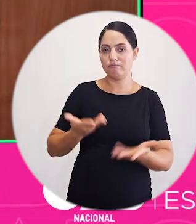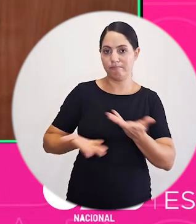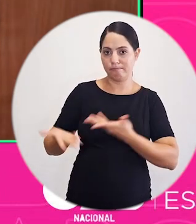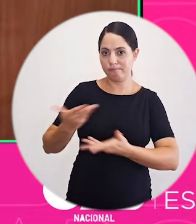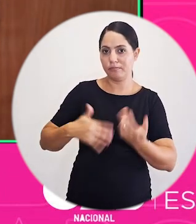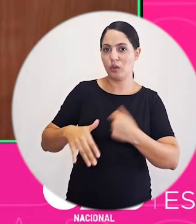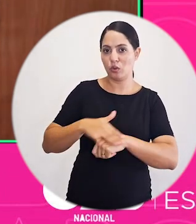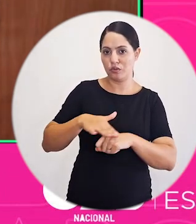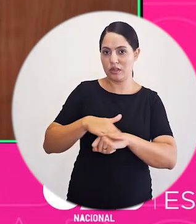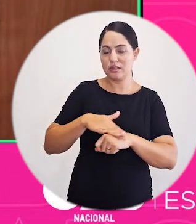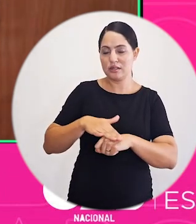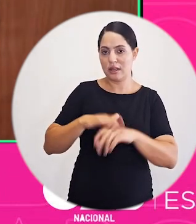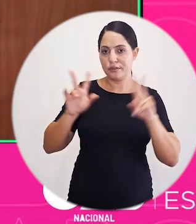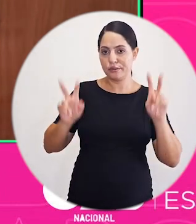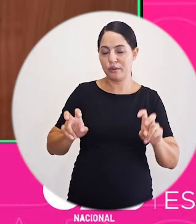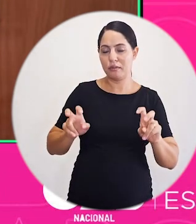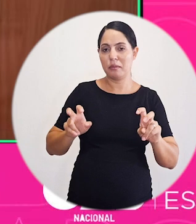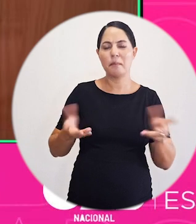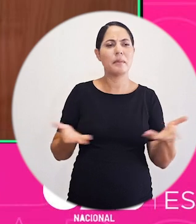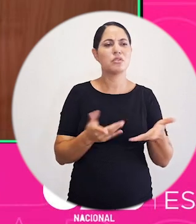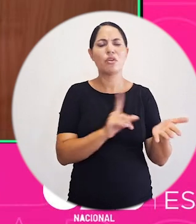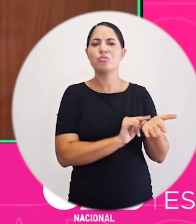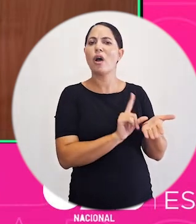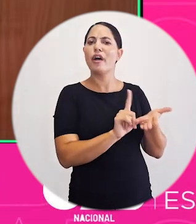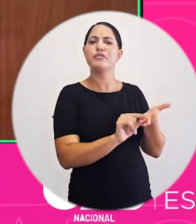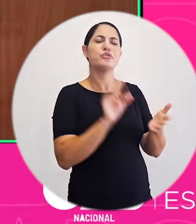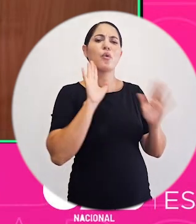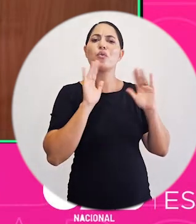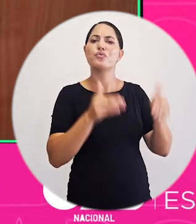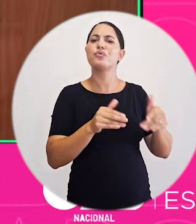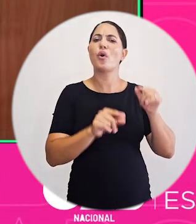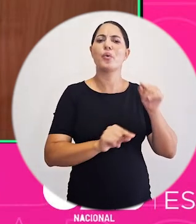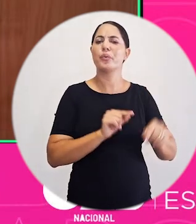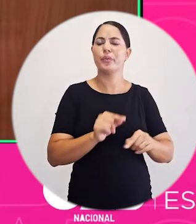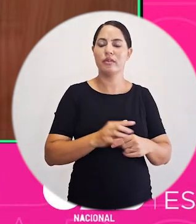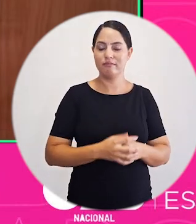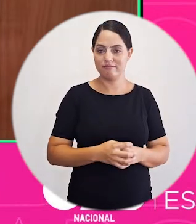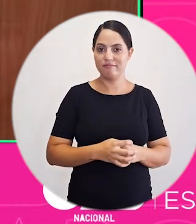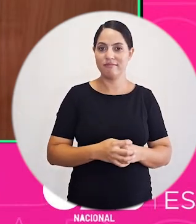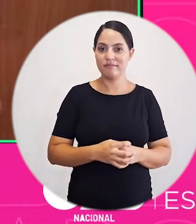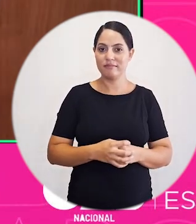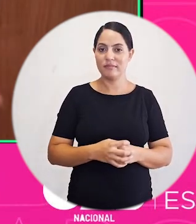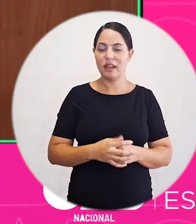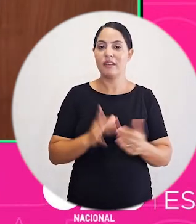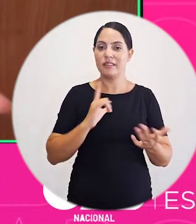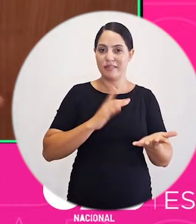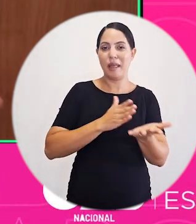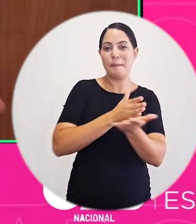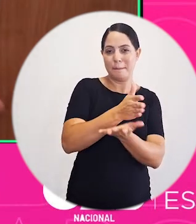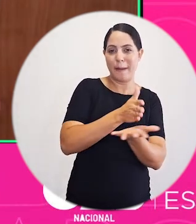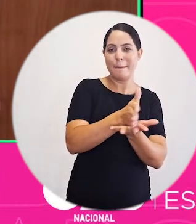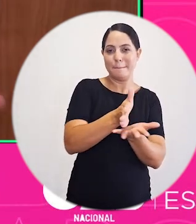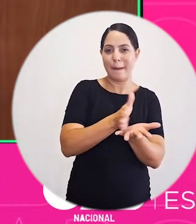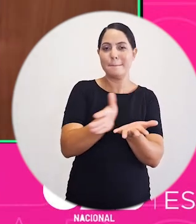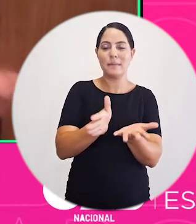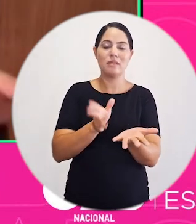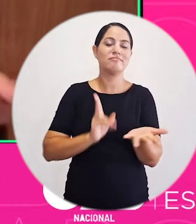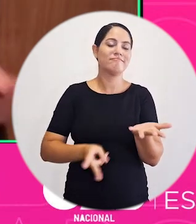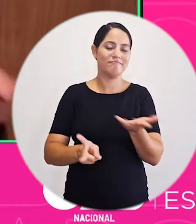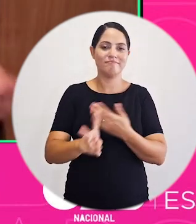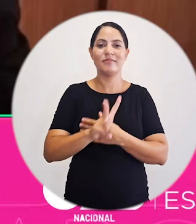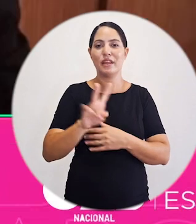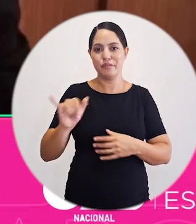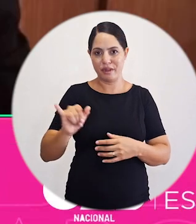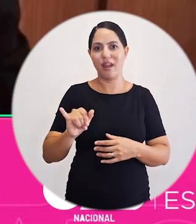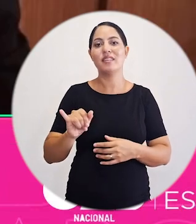também o foco desse artigo nosso, de fato, há essa transversalidade, e sempre